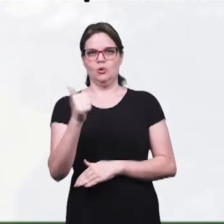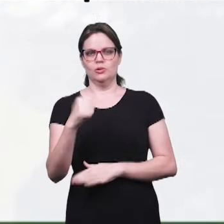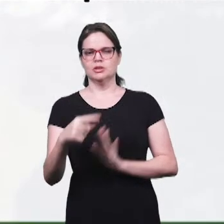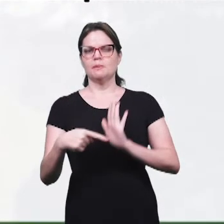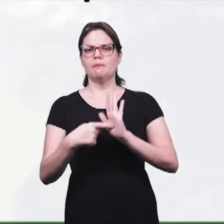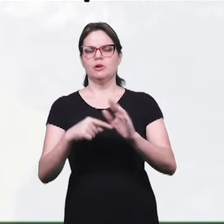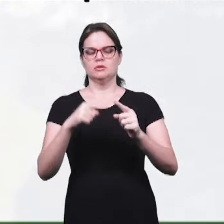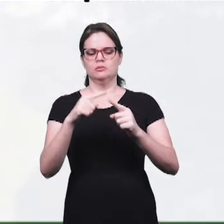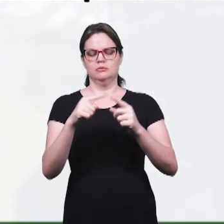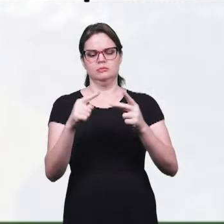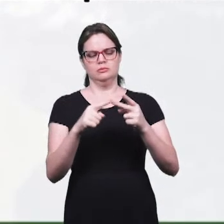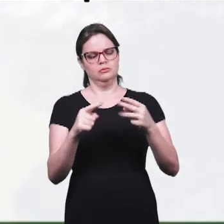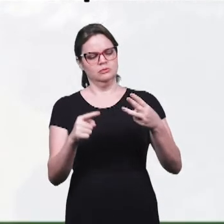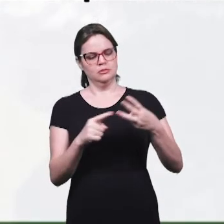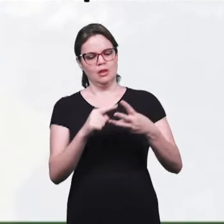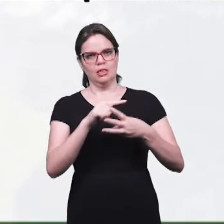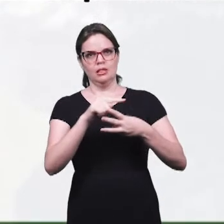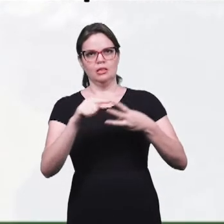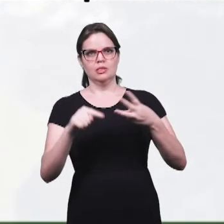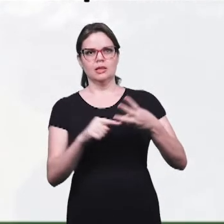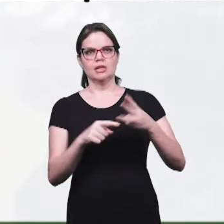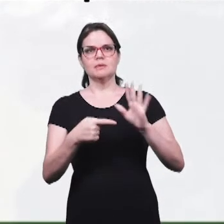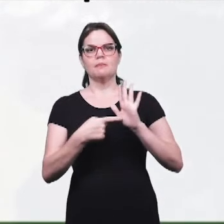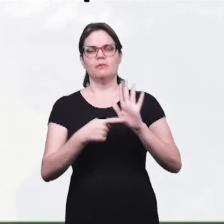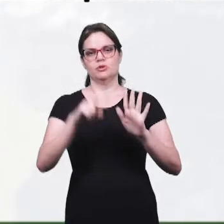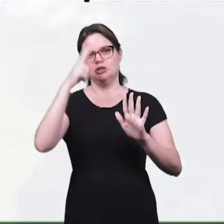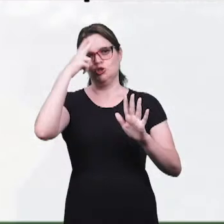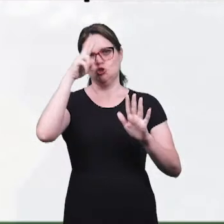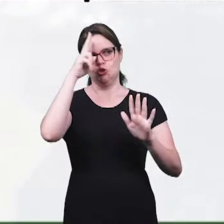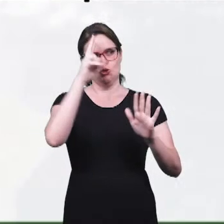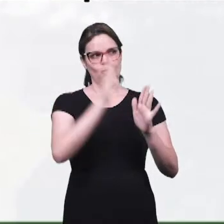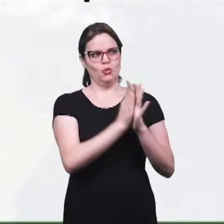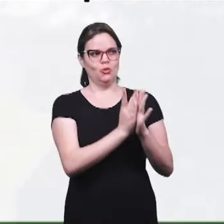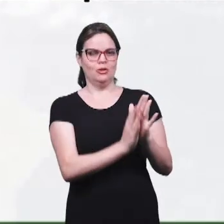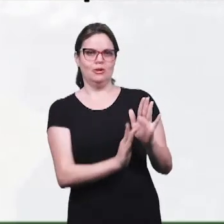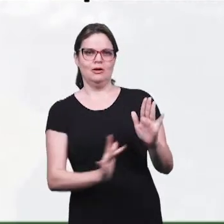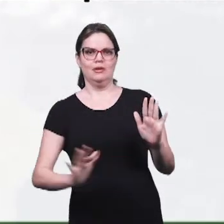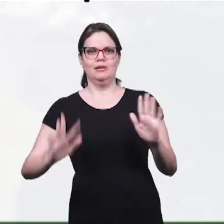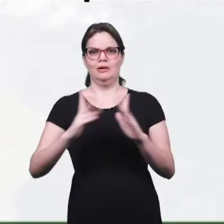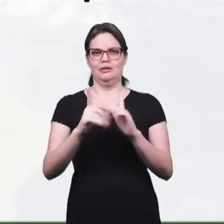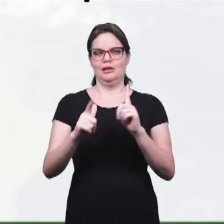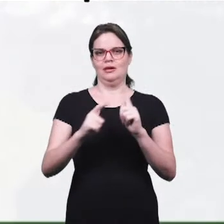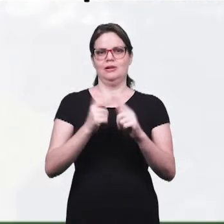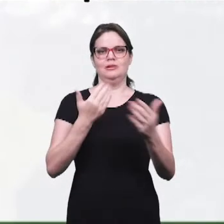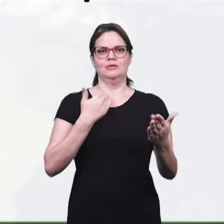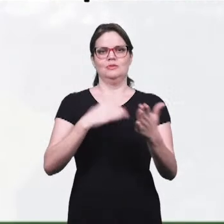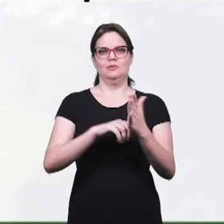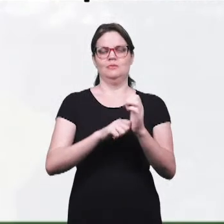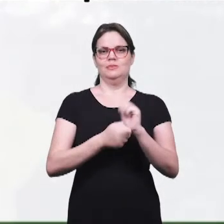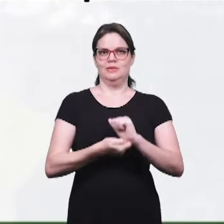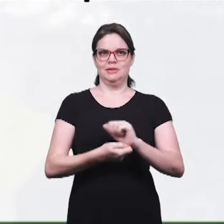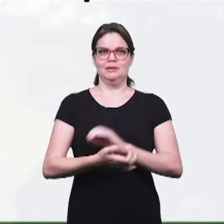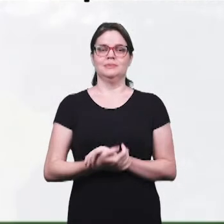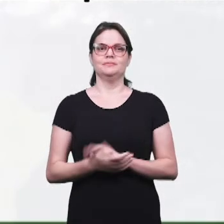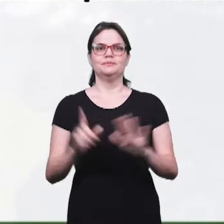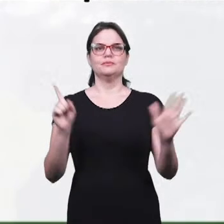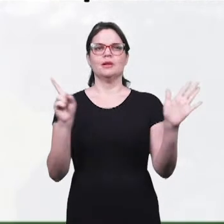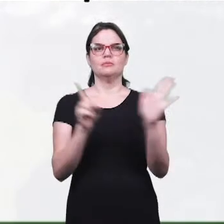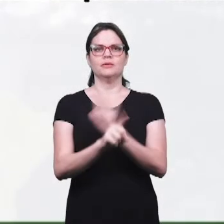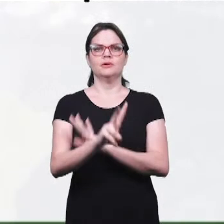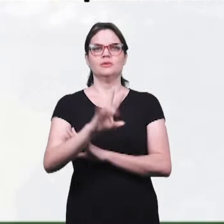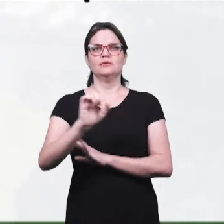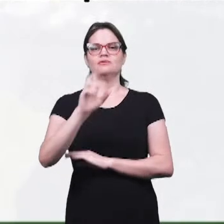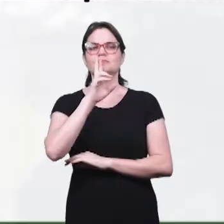João, descreve a história da igreja como o mistério. E essa pergunta, então, será